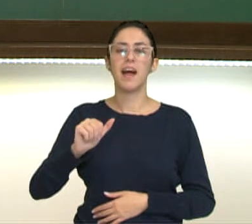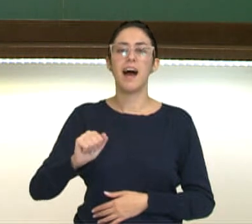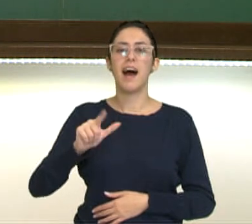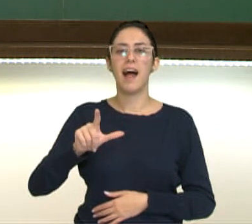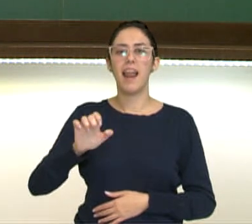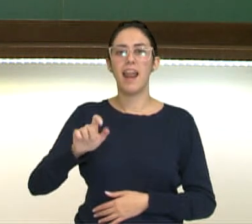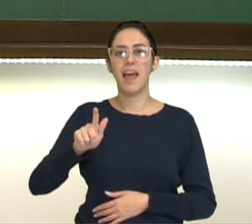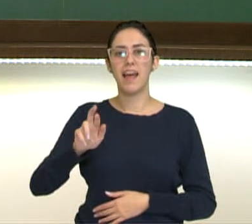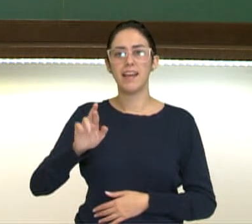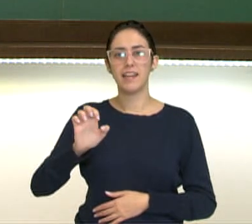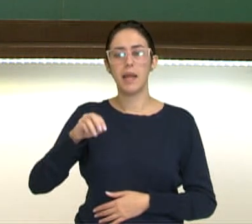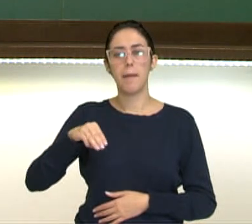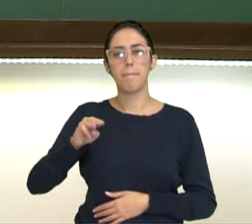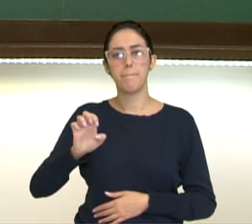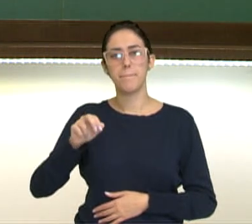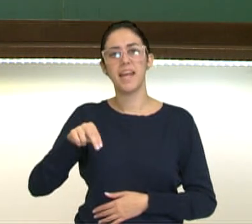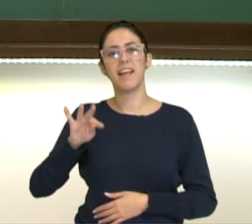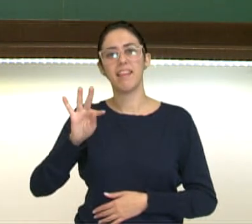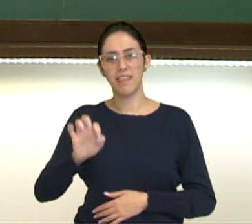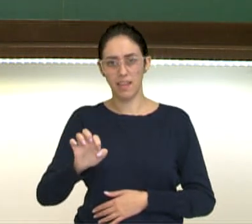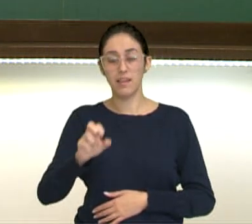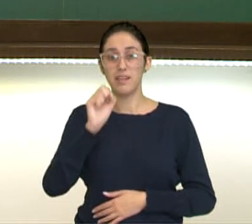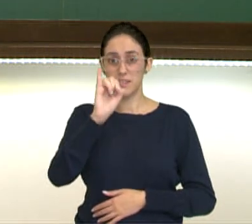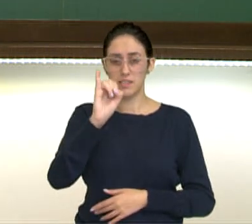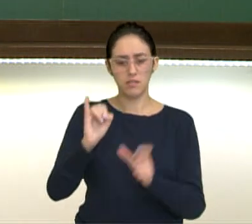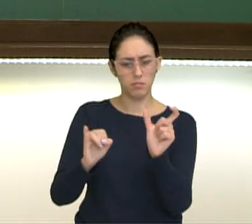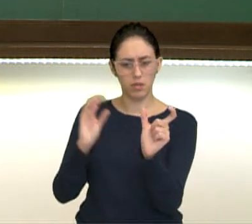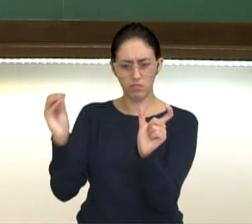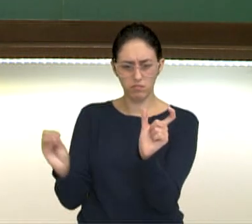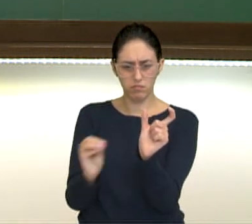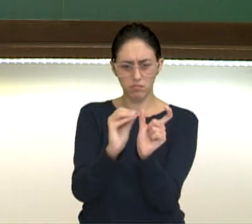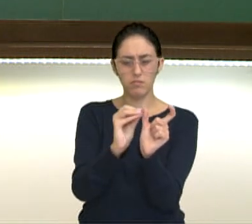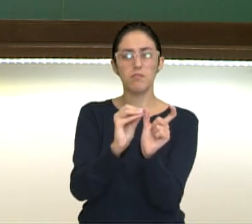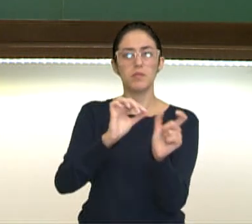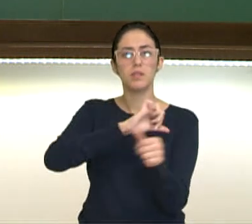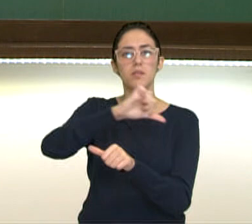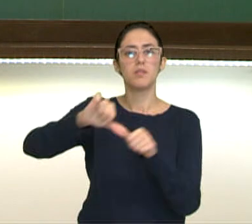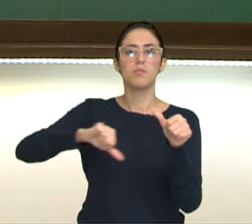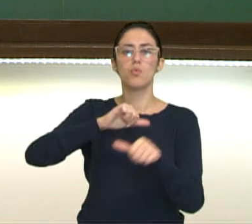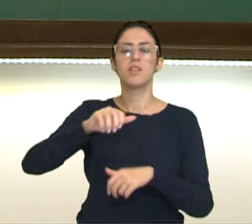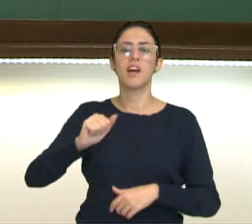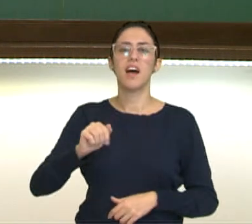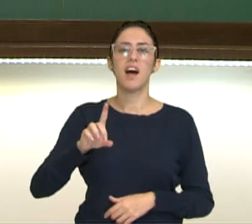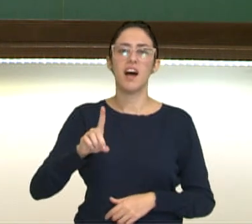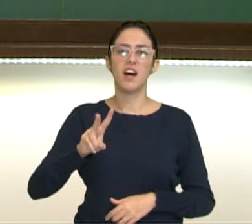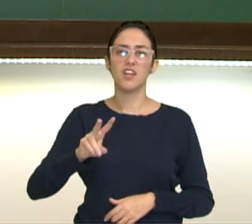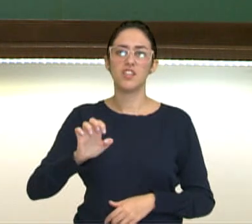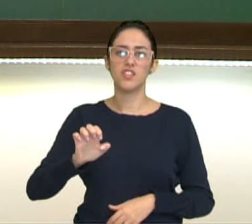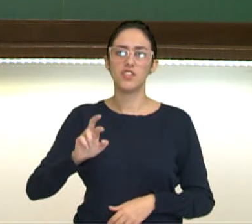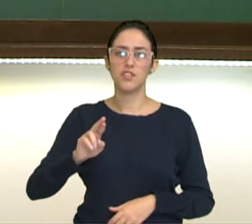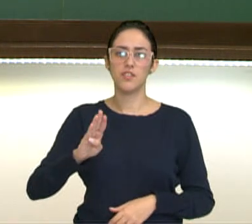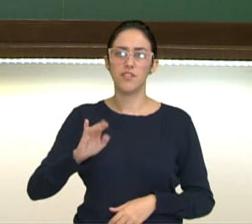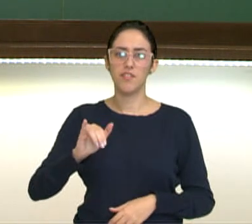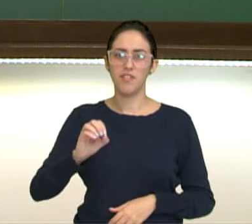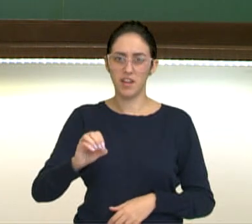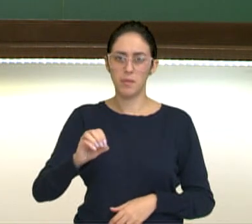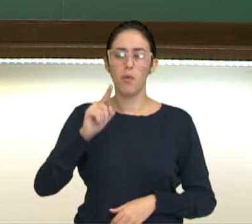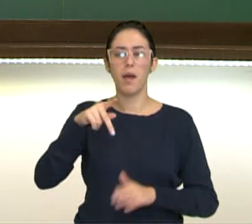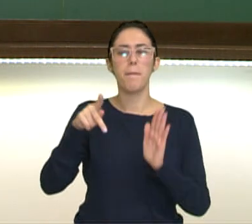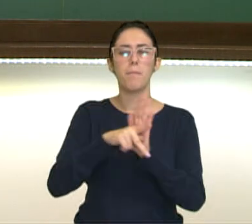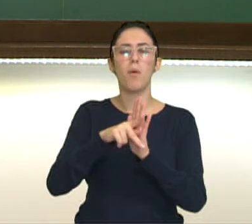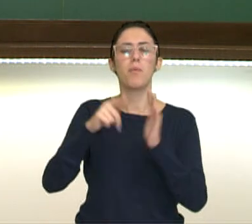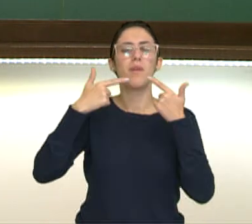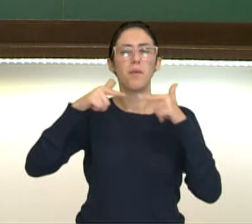ly no final de um adjetivo, você transforma ele num advérbio, tá? Equivale aos advérbios terminados em mente na